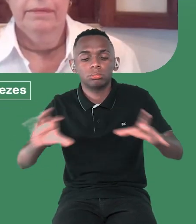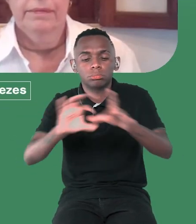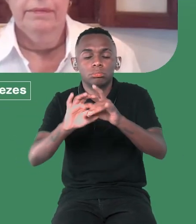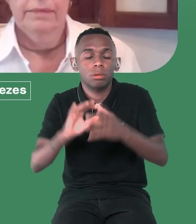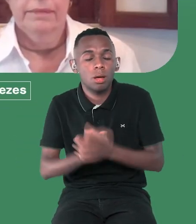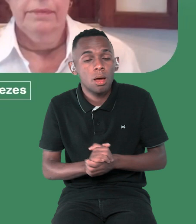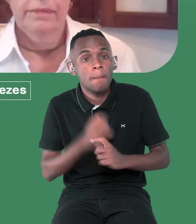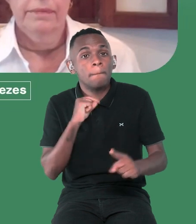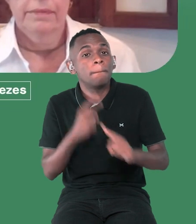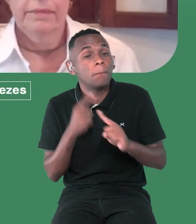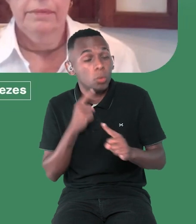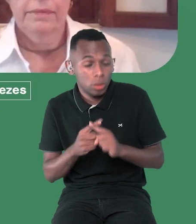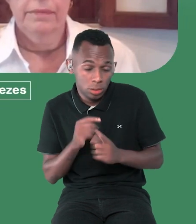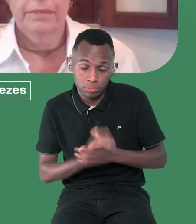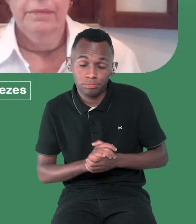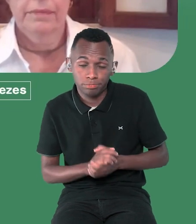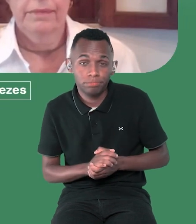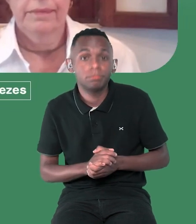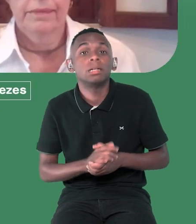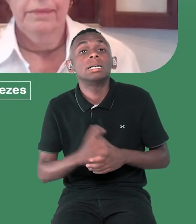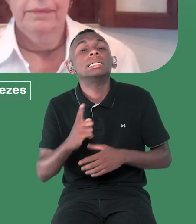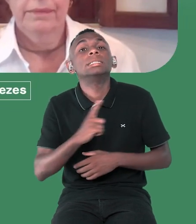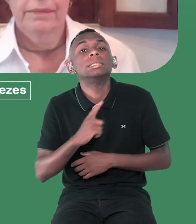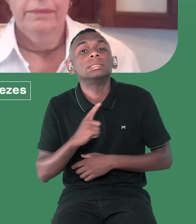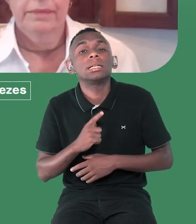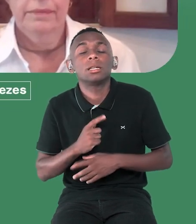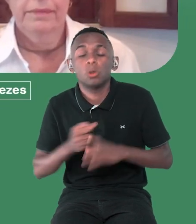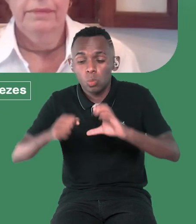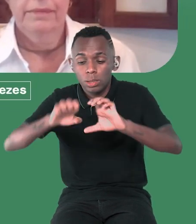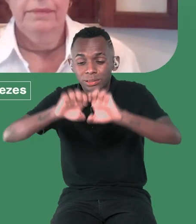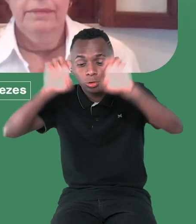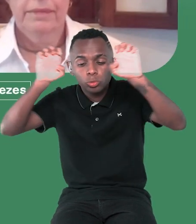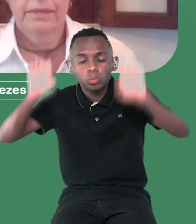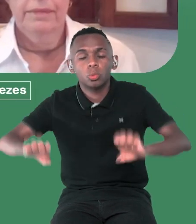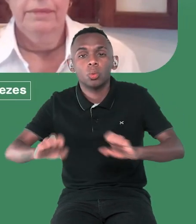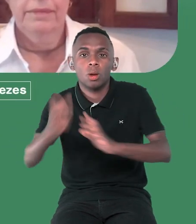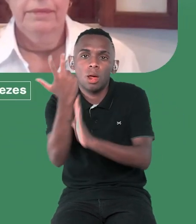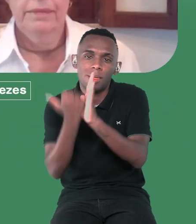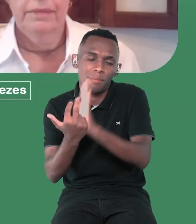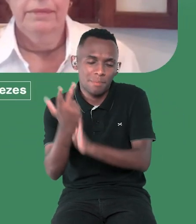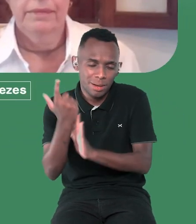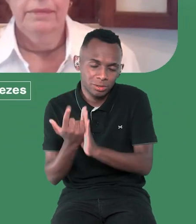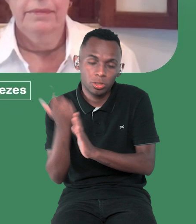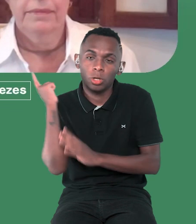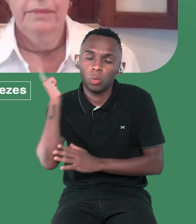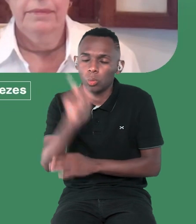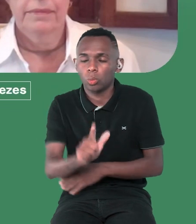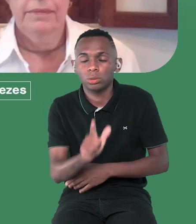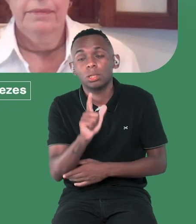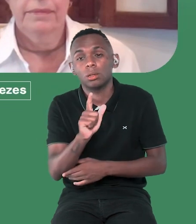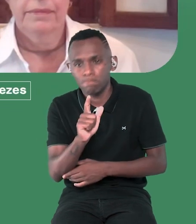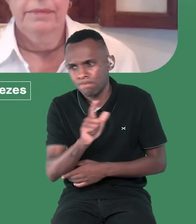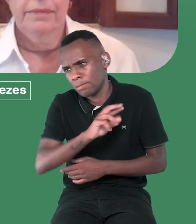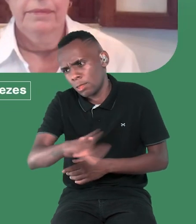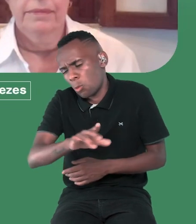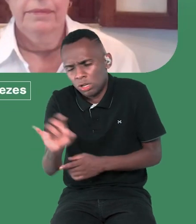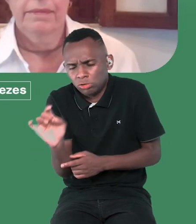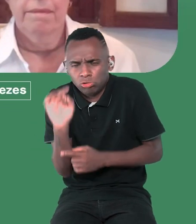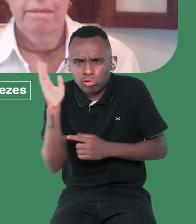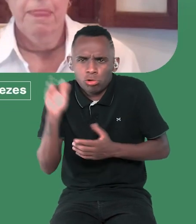Bom, a história, ela nasceu em 1997. Então, olha, é uma história muito antiga,